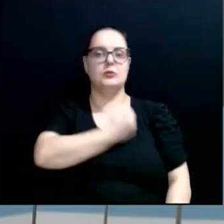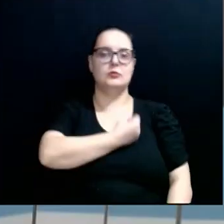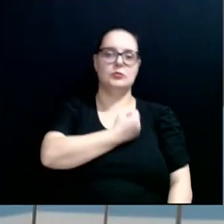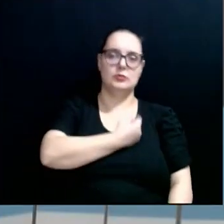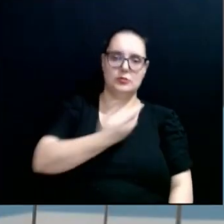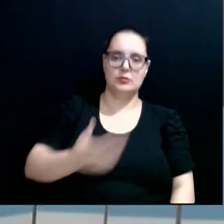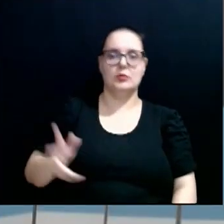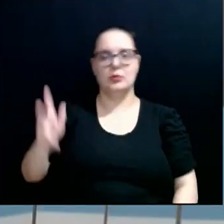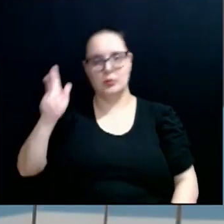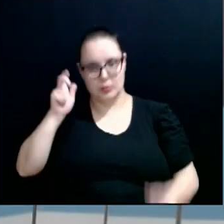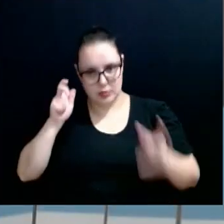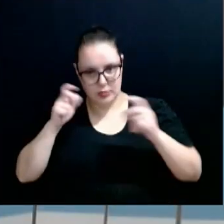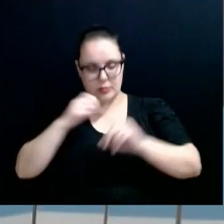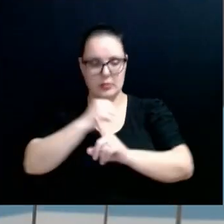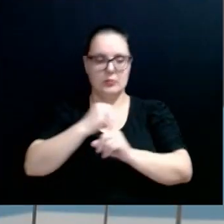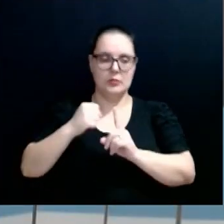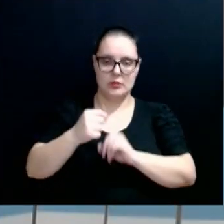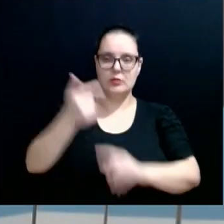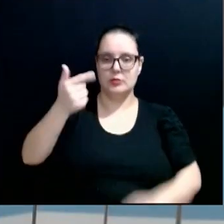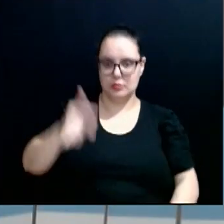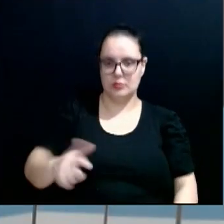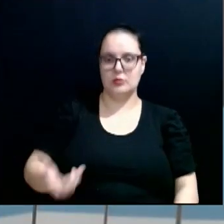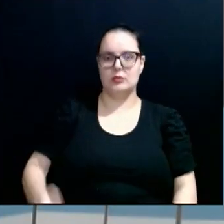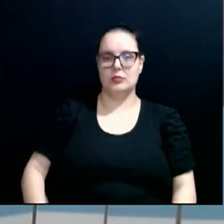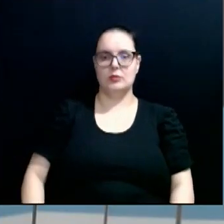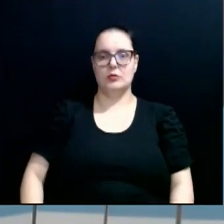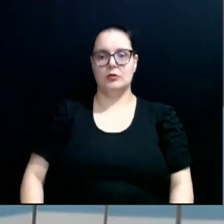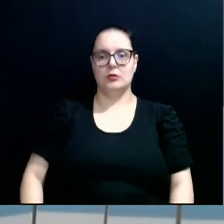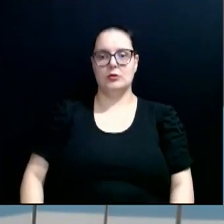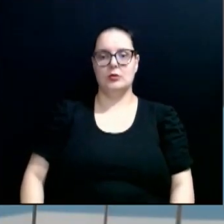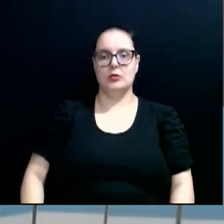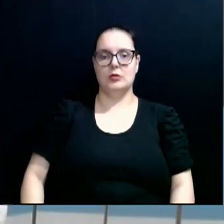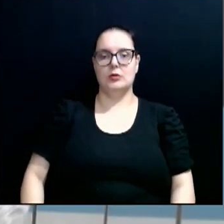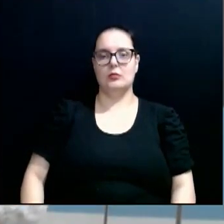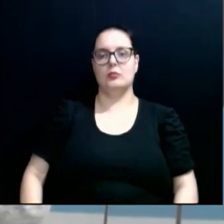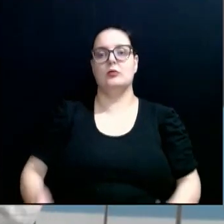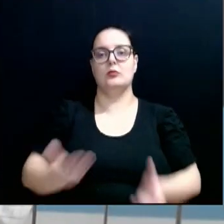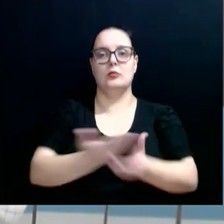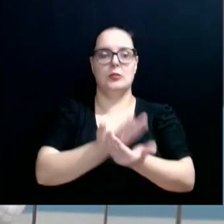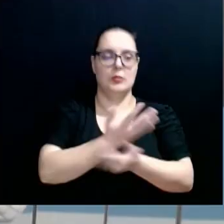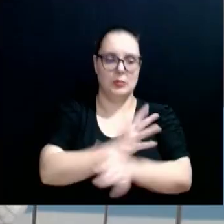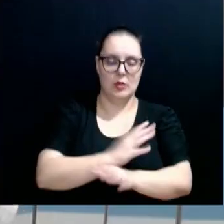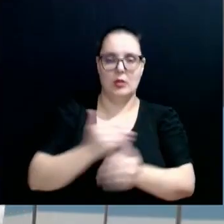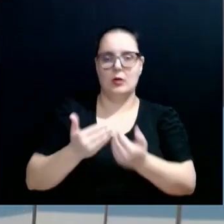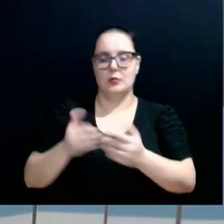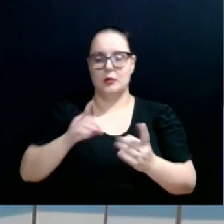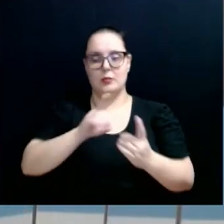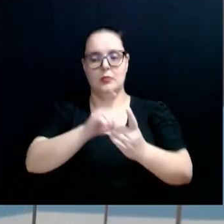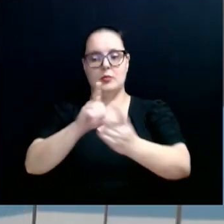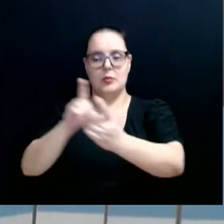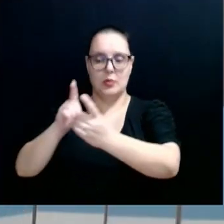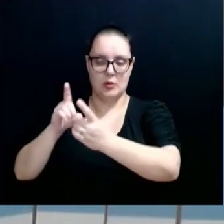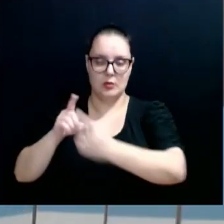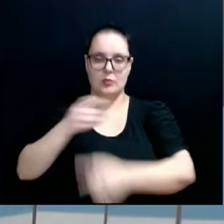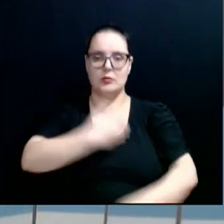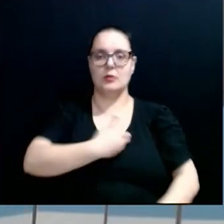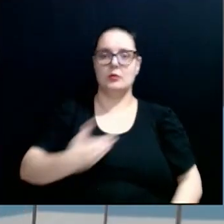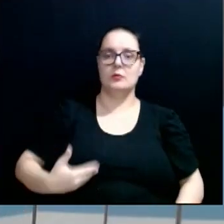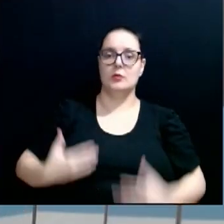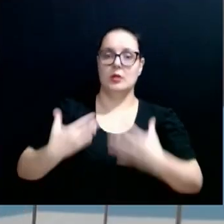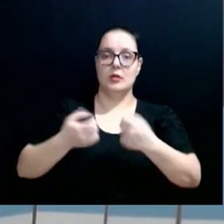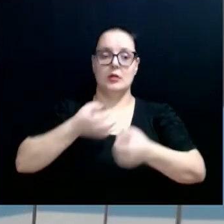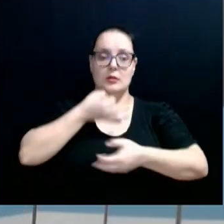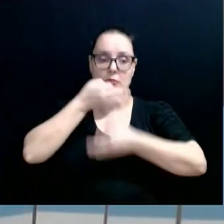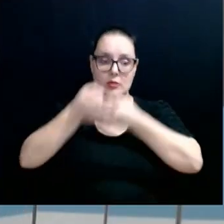no momento que o processo foi declarado deserto, abrimos uma consulta pública para receber sugestões e,